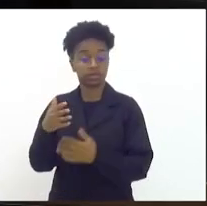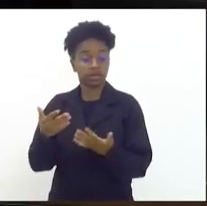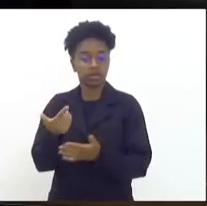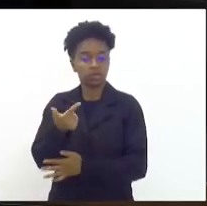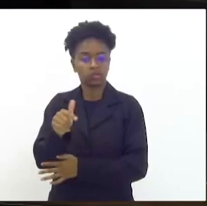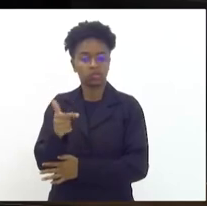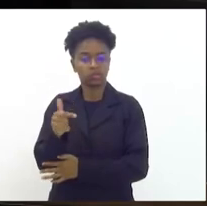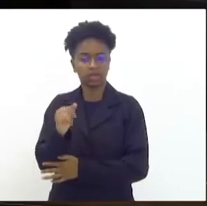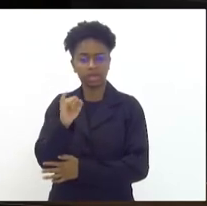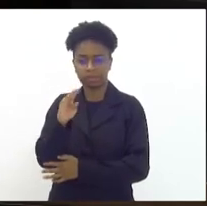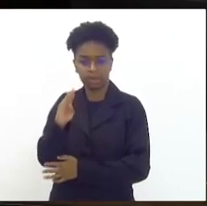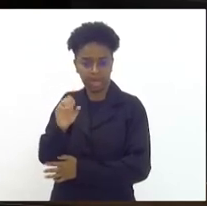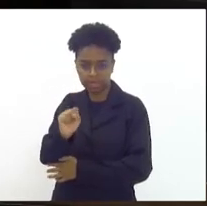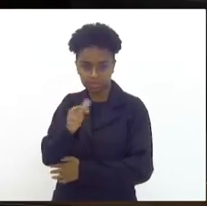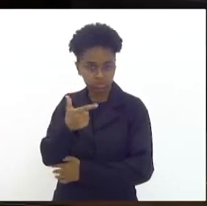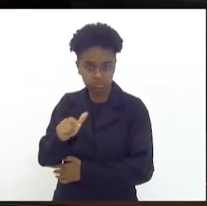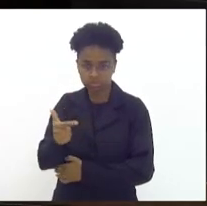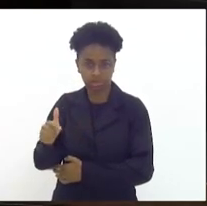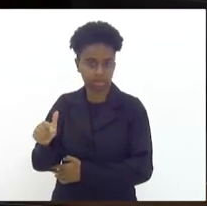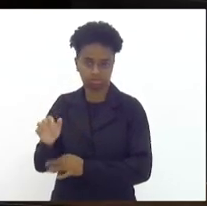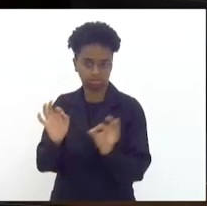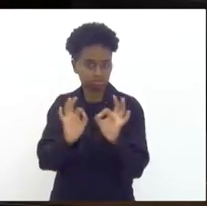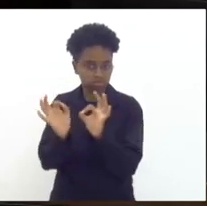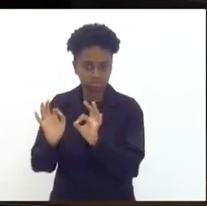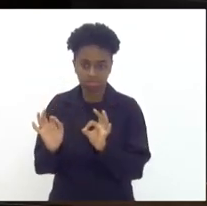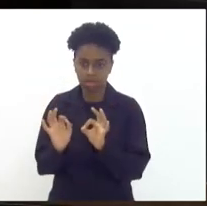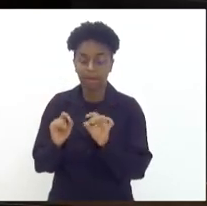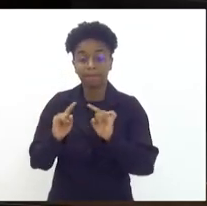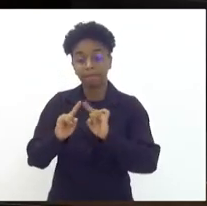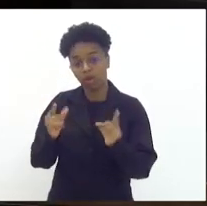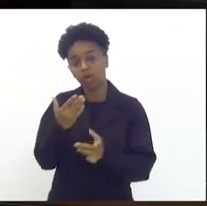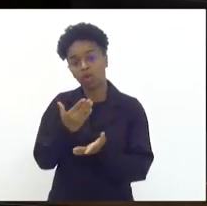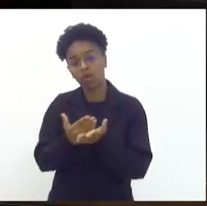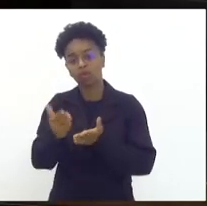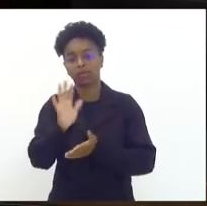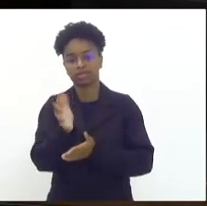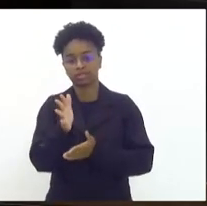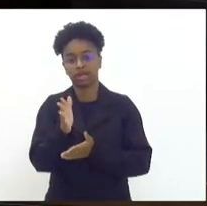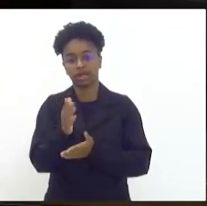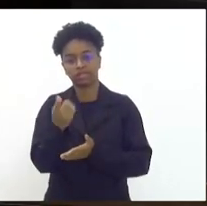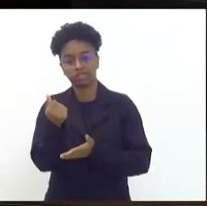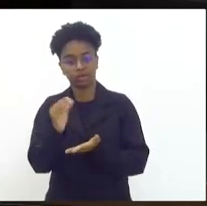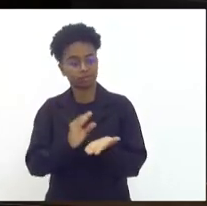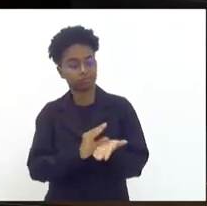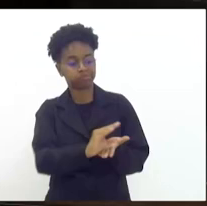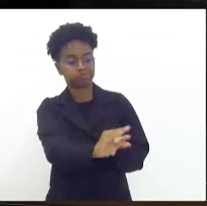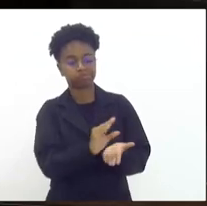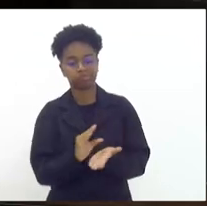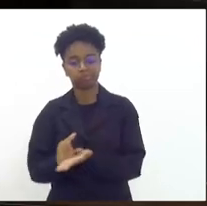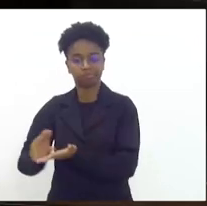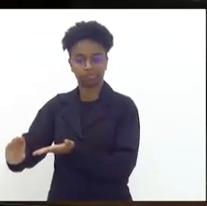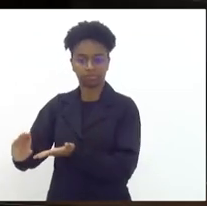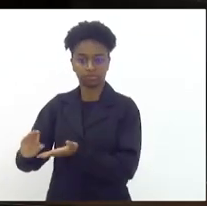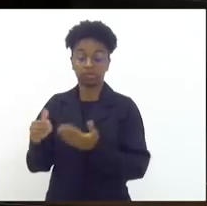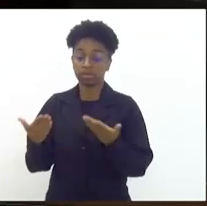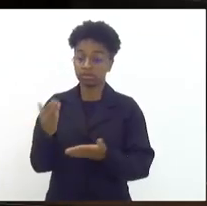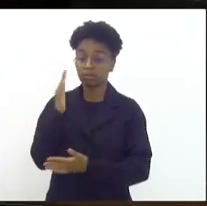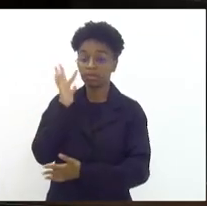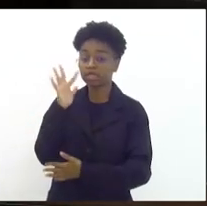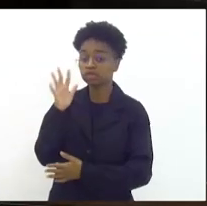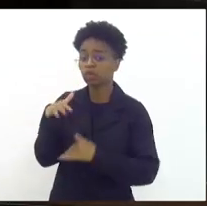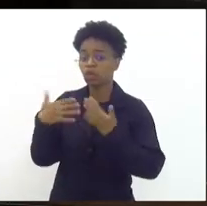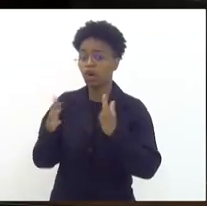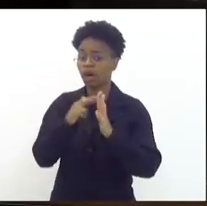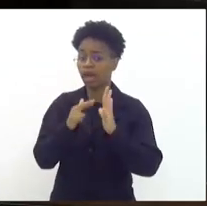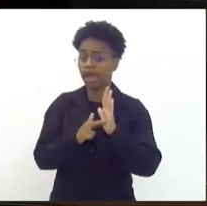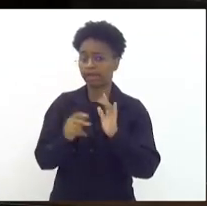nem ibs ainda nem cheiro do ibs mas já começa a ter dinheiro nos fundos tá imagine qual vai ser o critério de